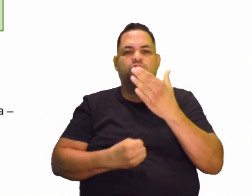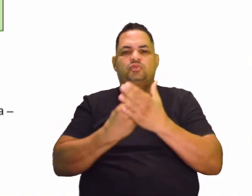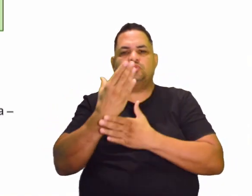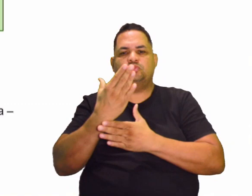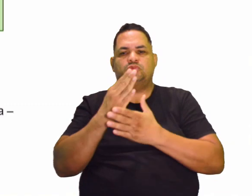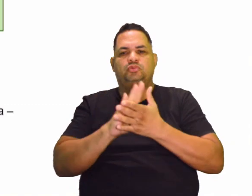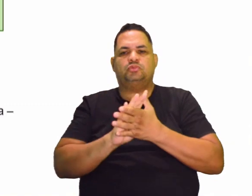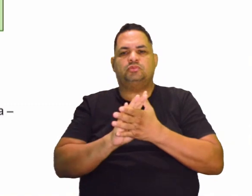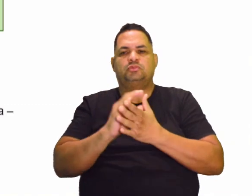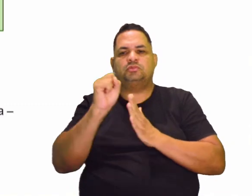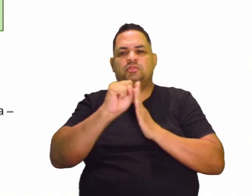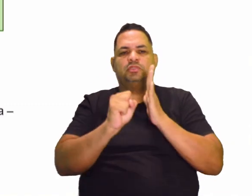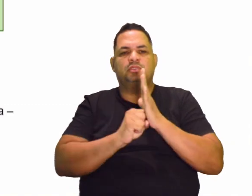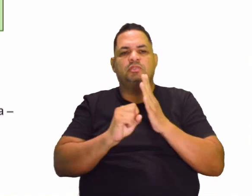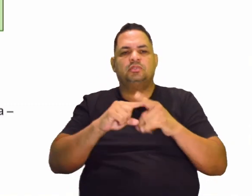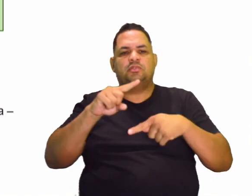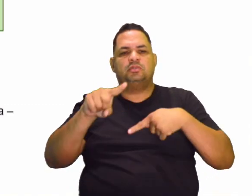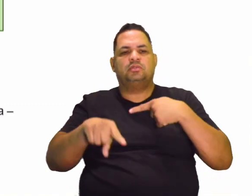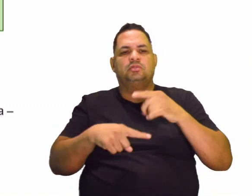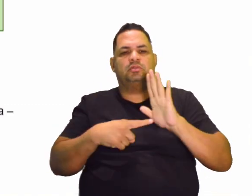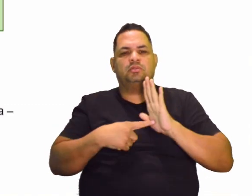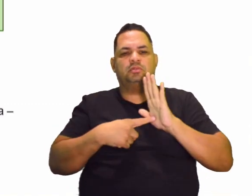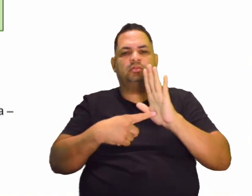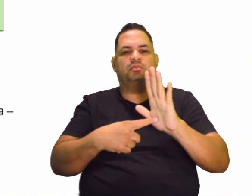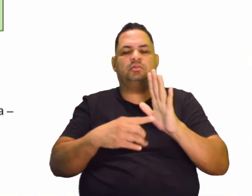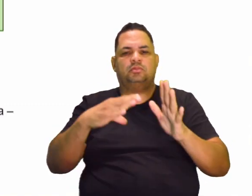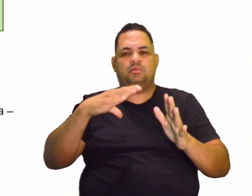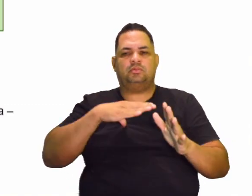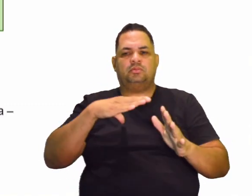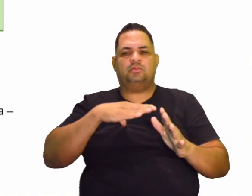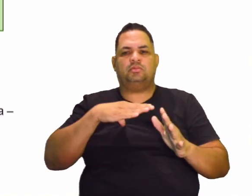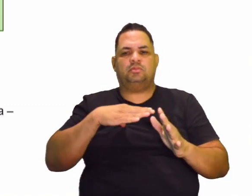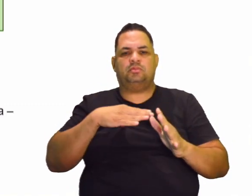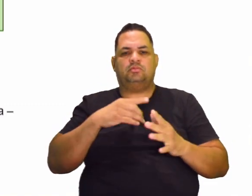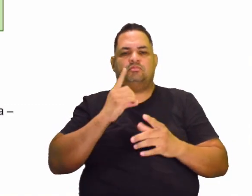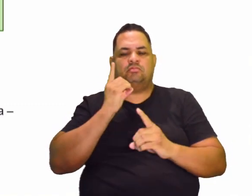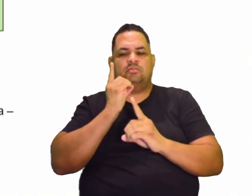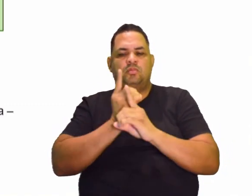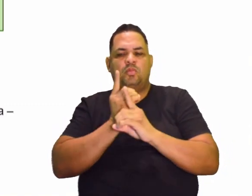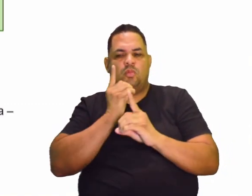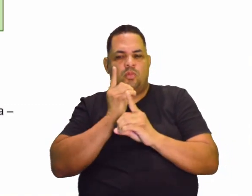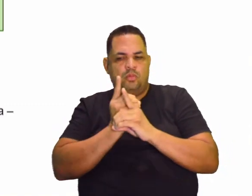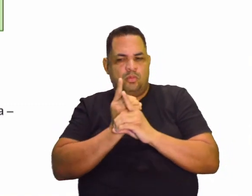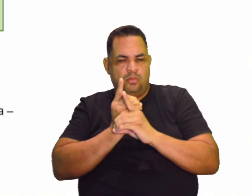cidade e foi encontrada então muitas ainda